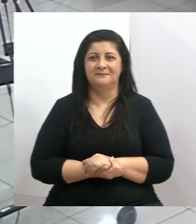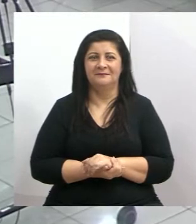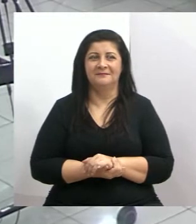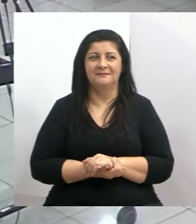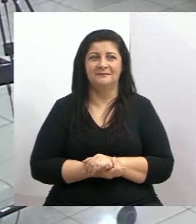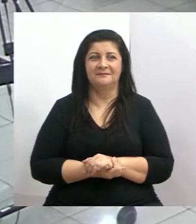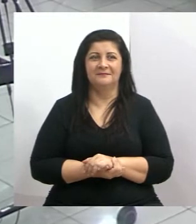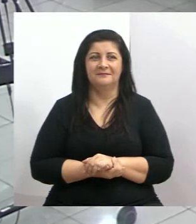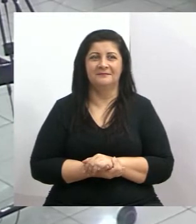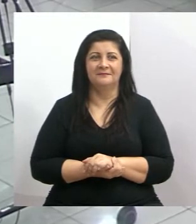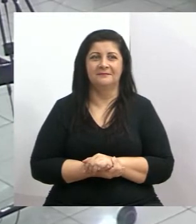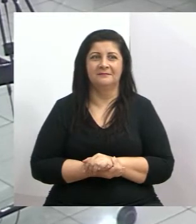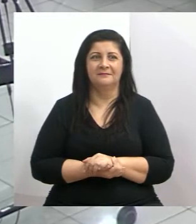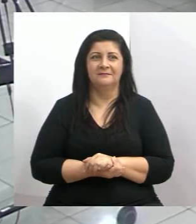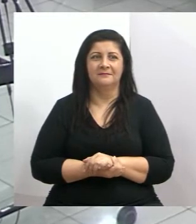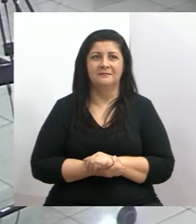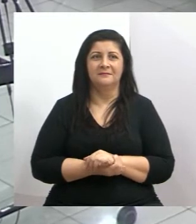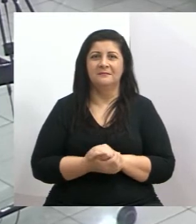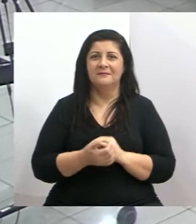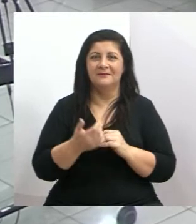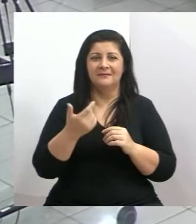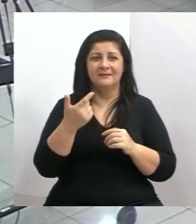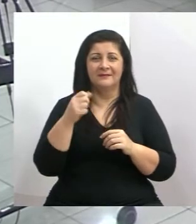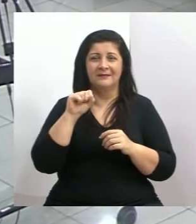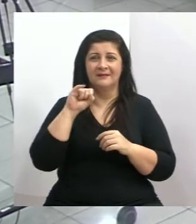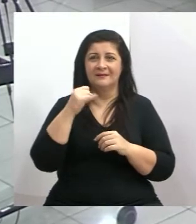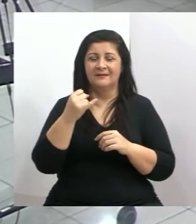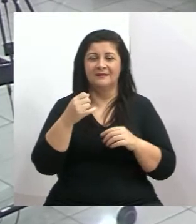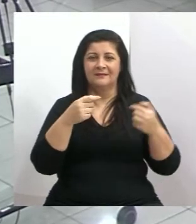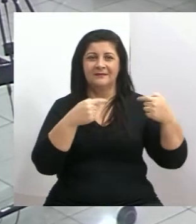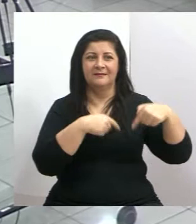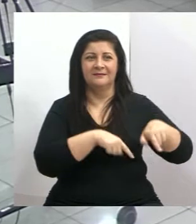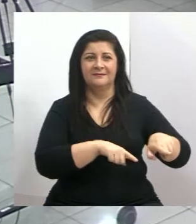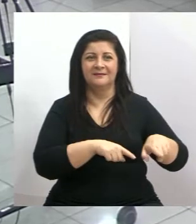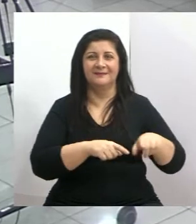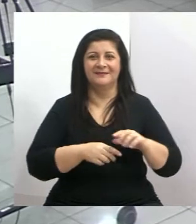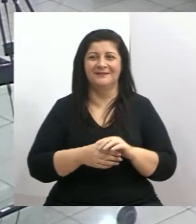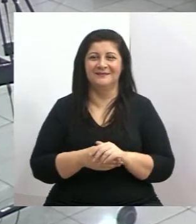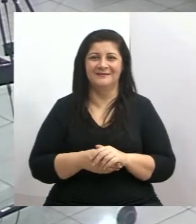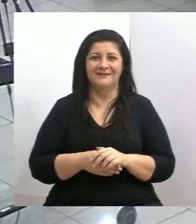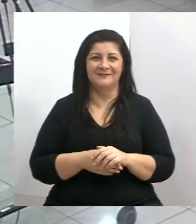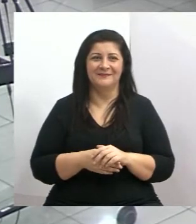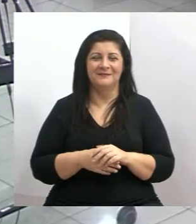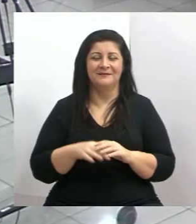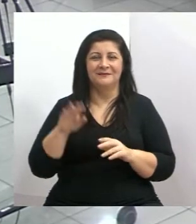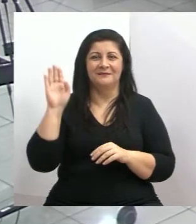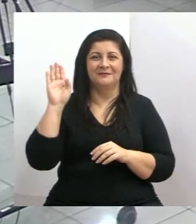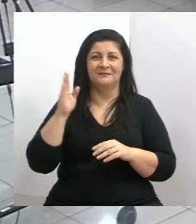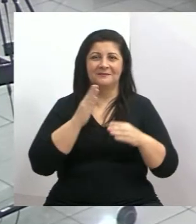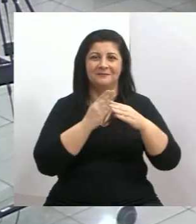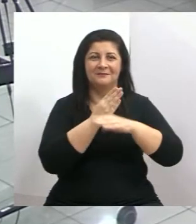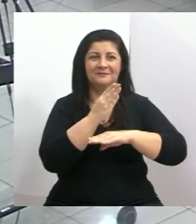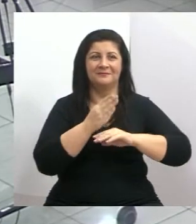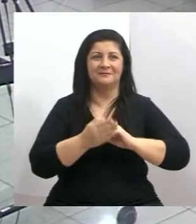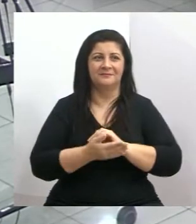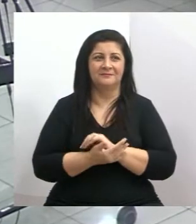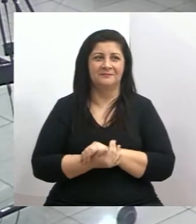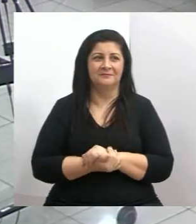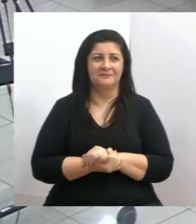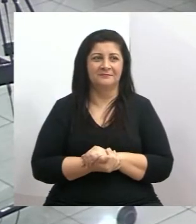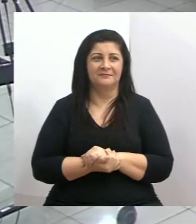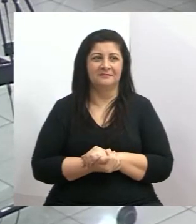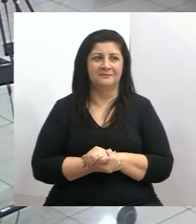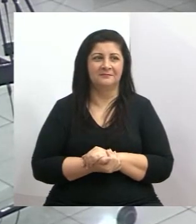o pedido informação está em votação contrário por favor se manifesta levantando os braços pedindo informação aprovado próximo pedido